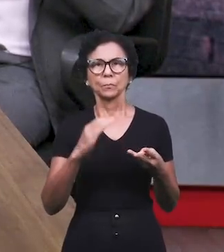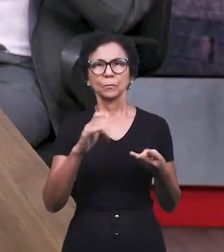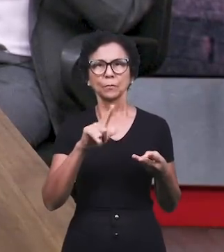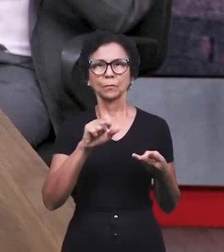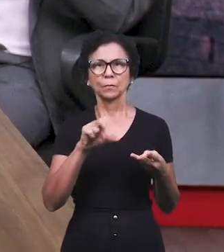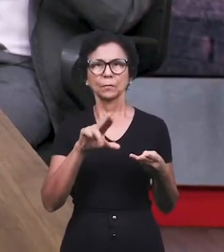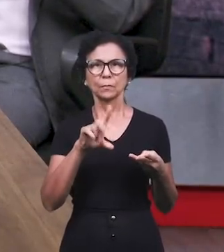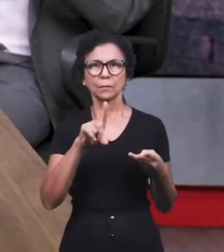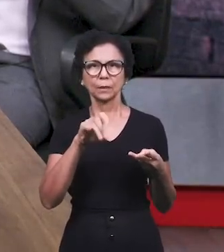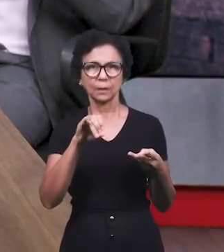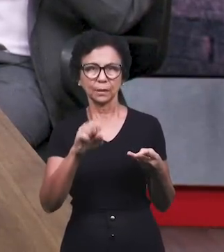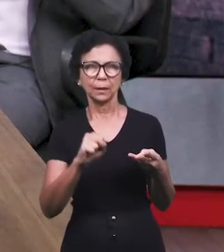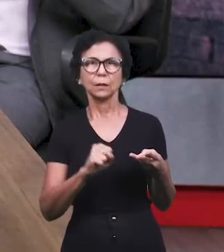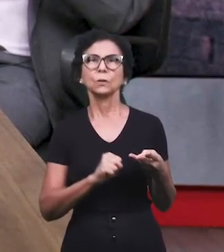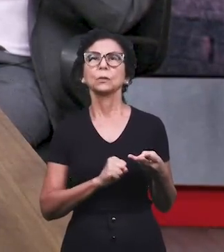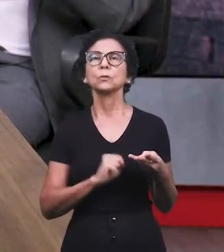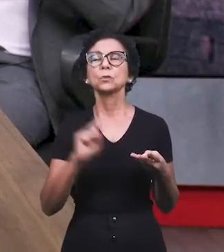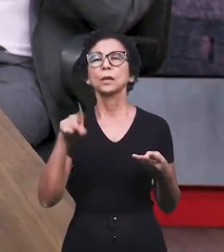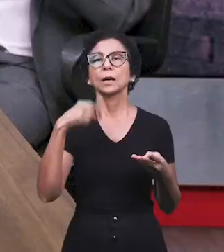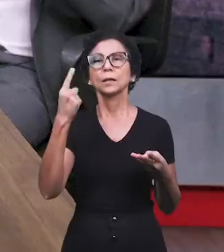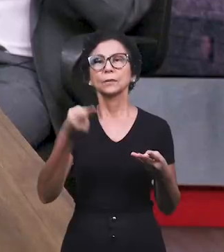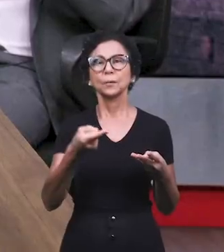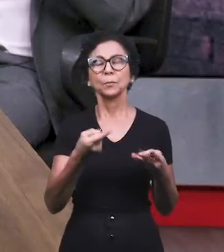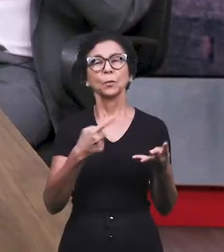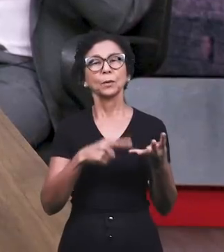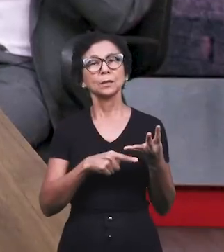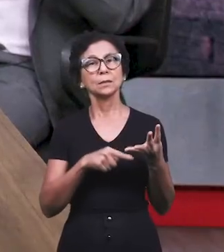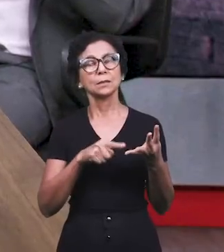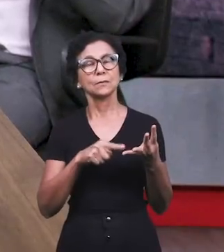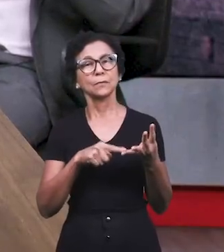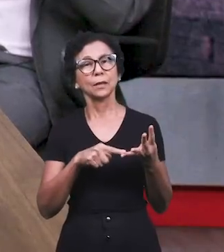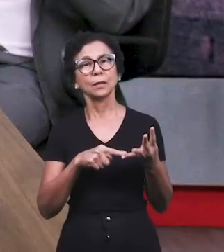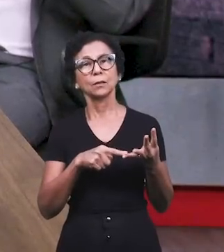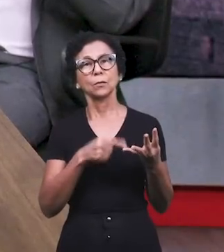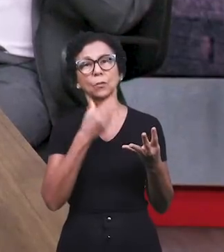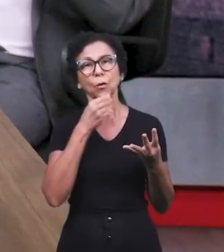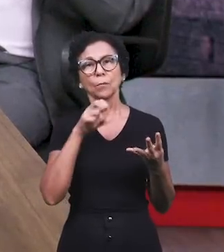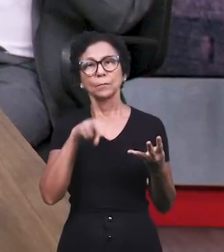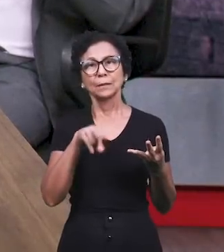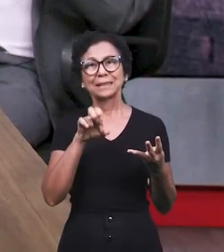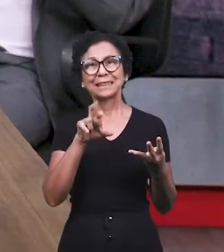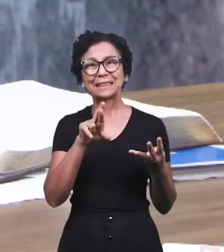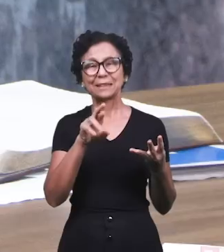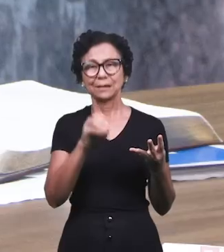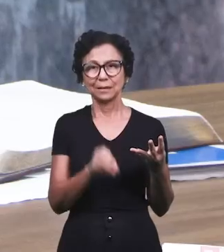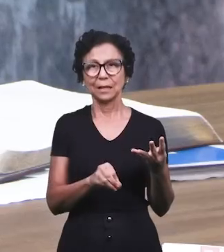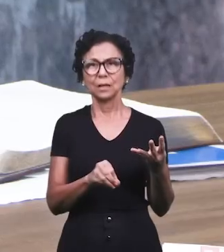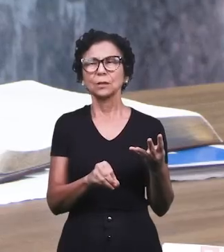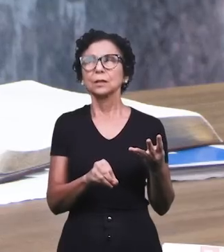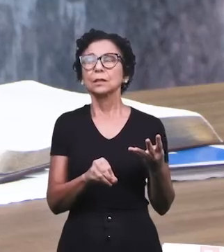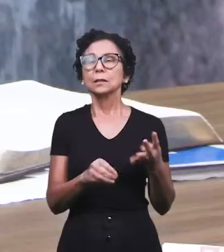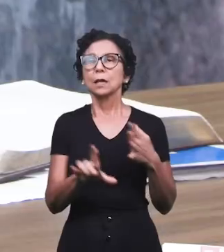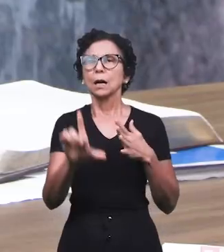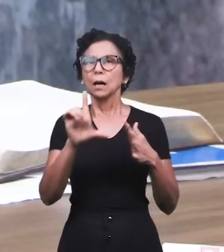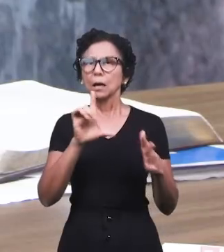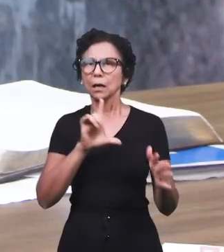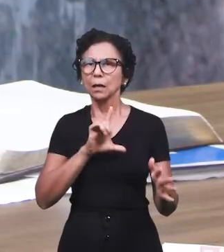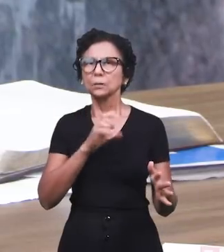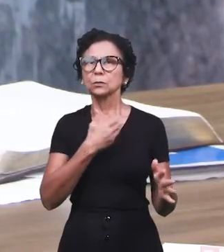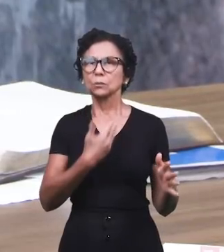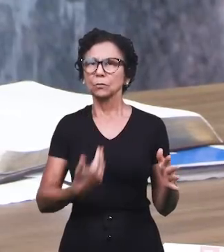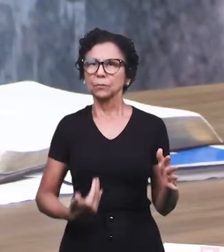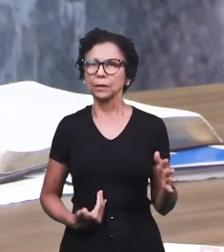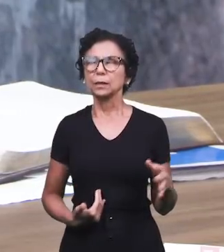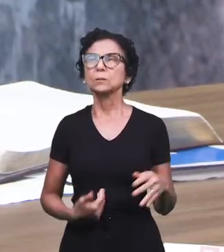nós temos a chegada como principal personagem de Nero. Sim. Né, completamente desequilibrado. Tem até outros antes dele, né, outros